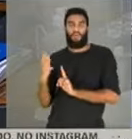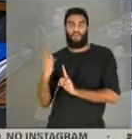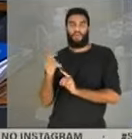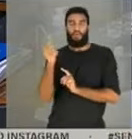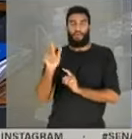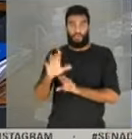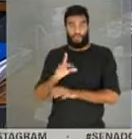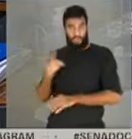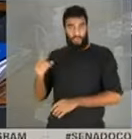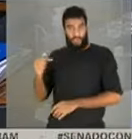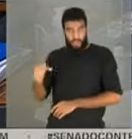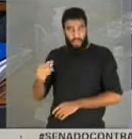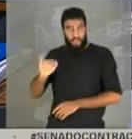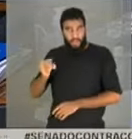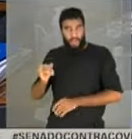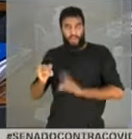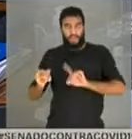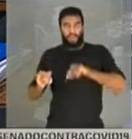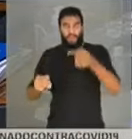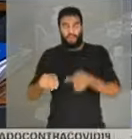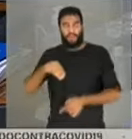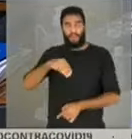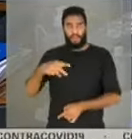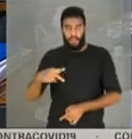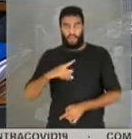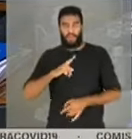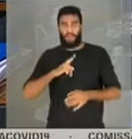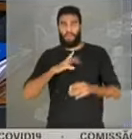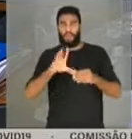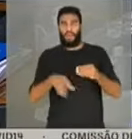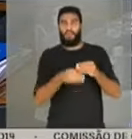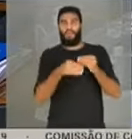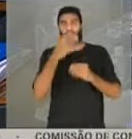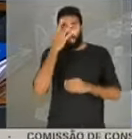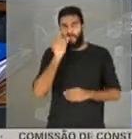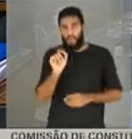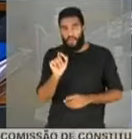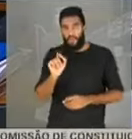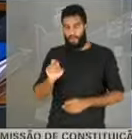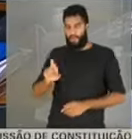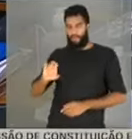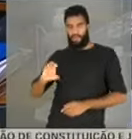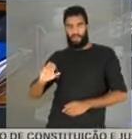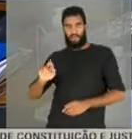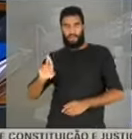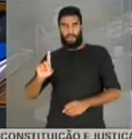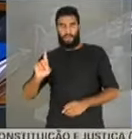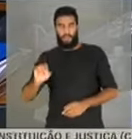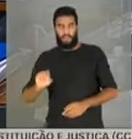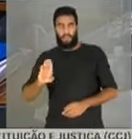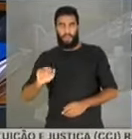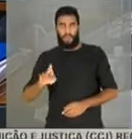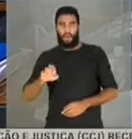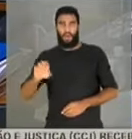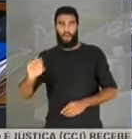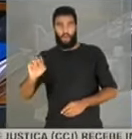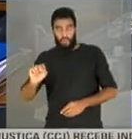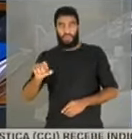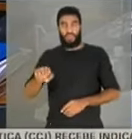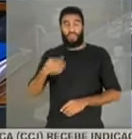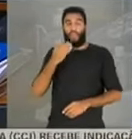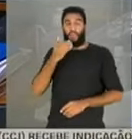7 de janeiro. E depois essa medida provisória tem a emenda feita por quem? Pelo senhor Ricardo Barros, para atender a reivindicação